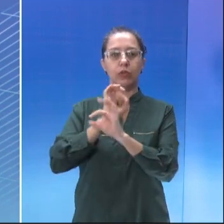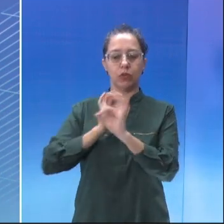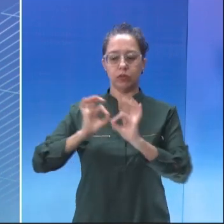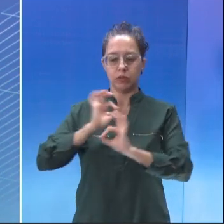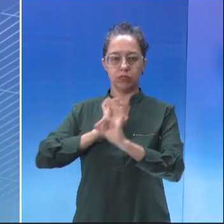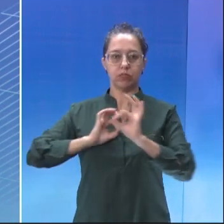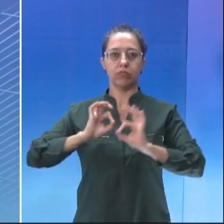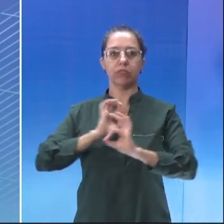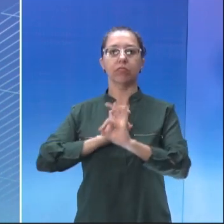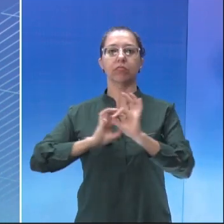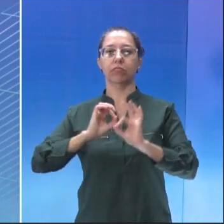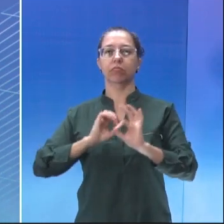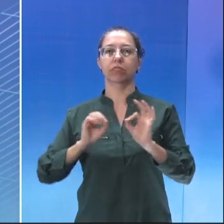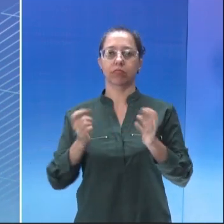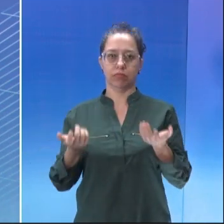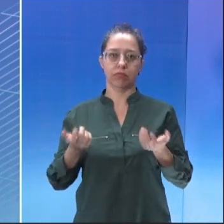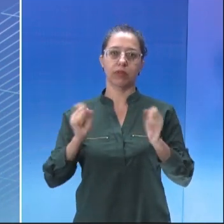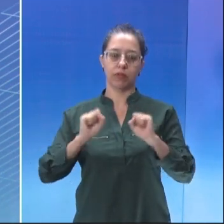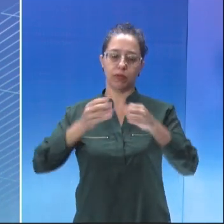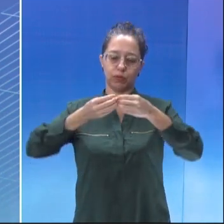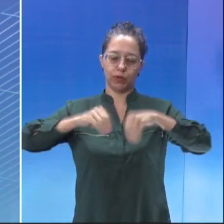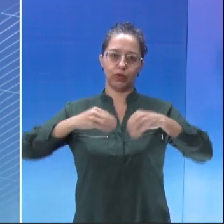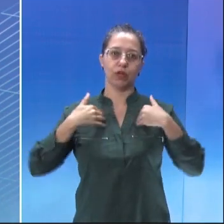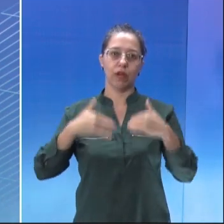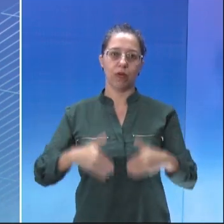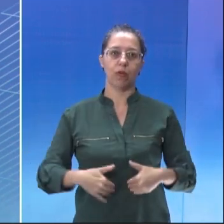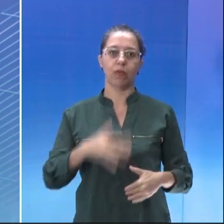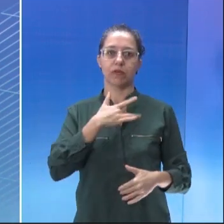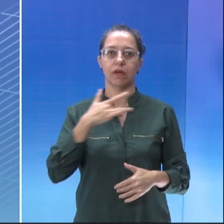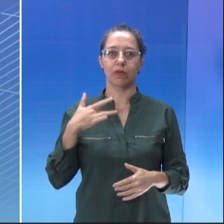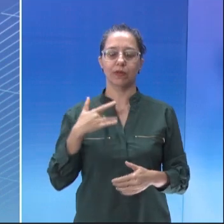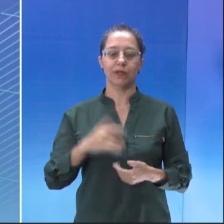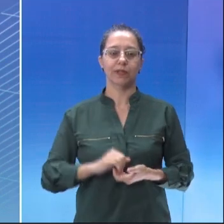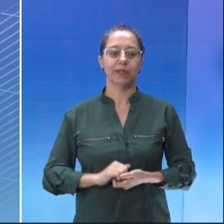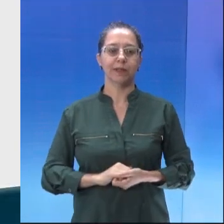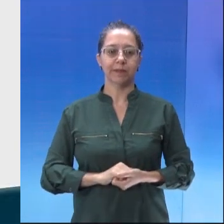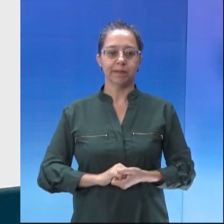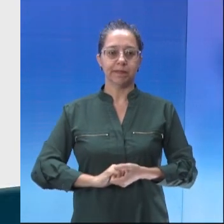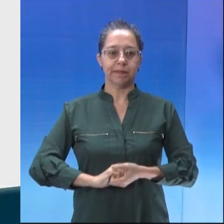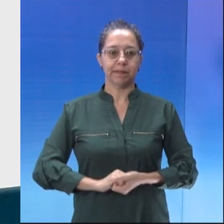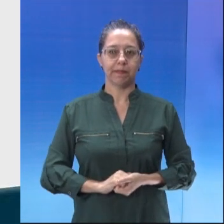podem ser nocivos. Beleza? Seguindo aí,